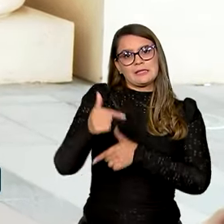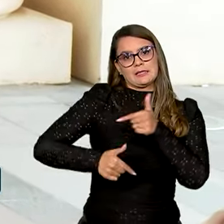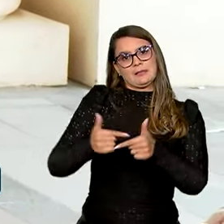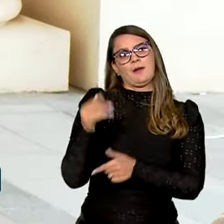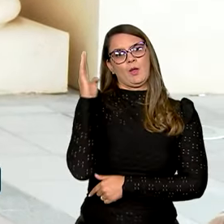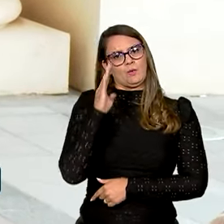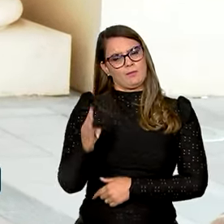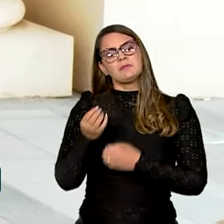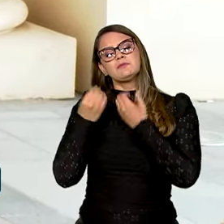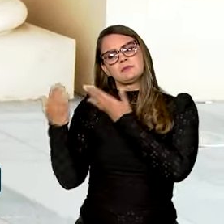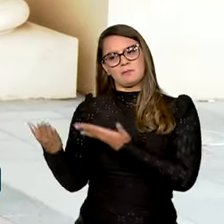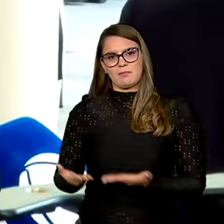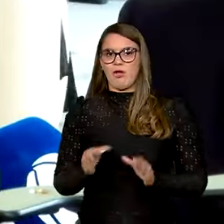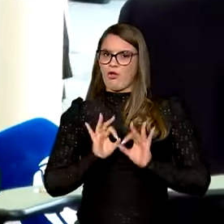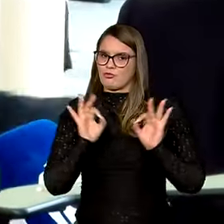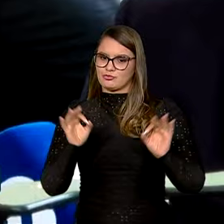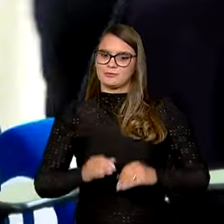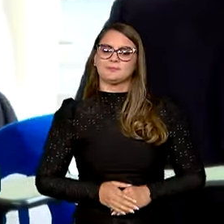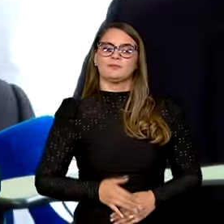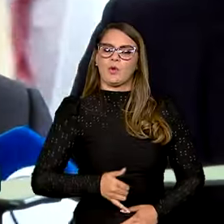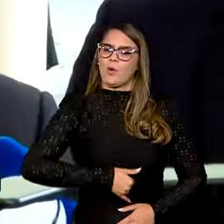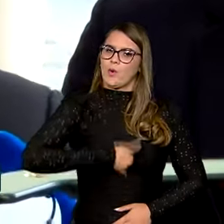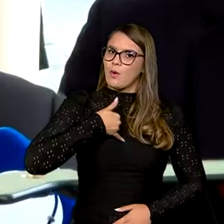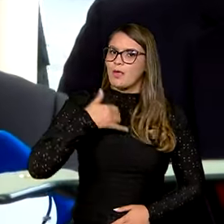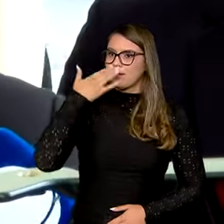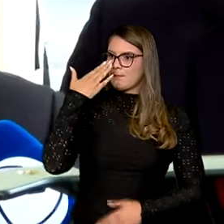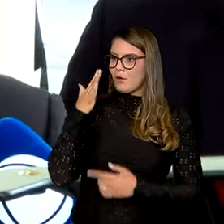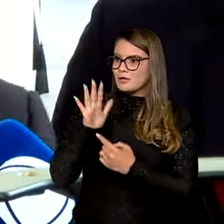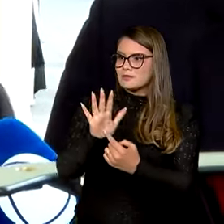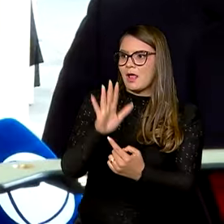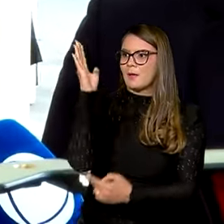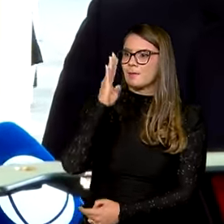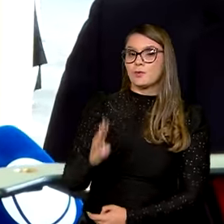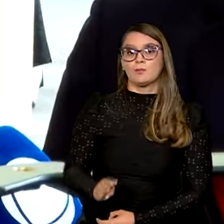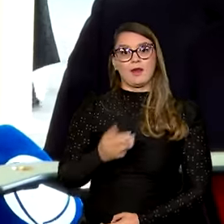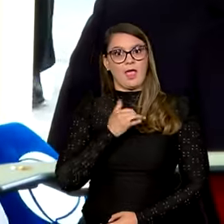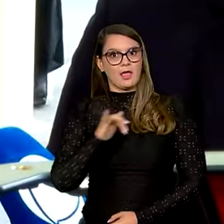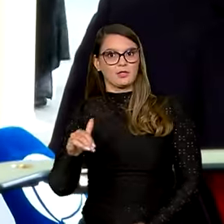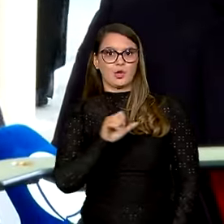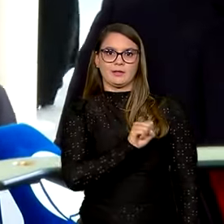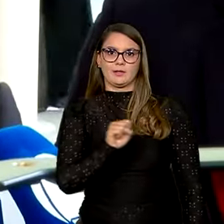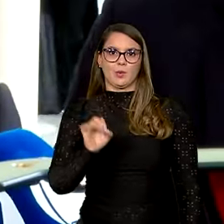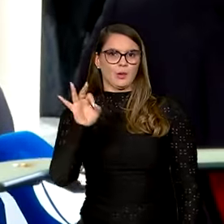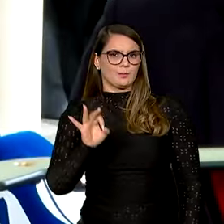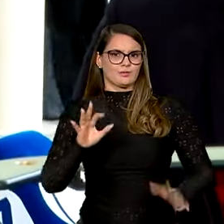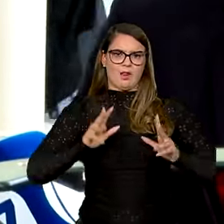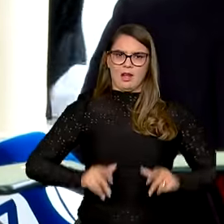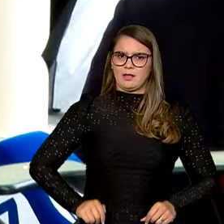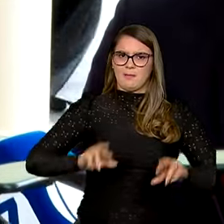Brasil que será muito benéfico para o país nos orgulhando muito de apresentar pro mundo a nossa Matriz de energia elétrica 88% limpa e